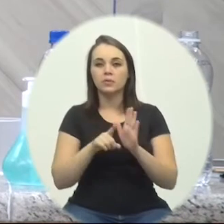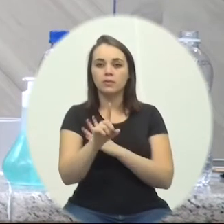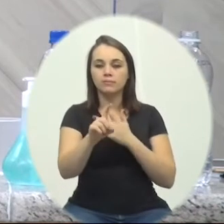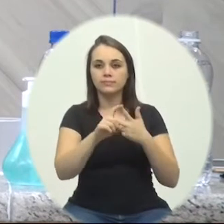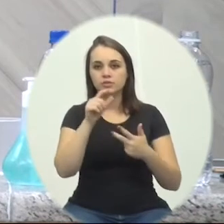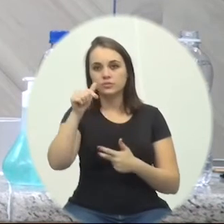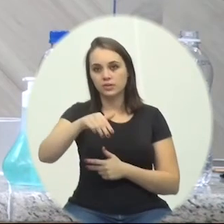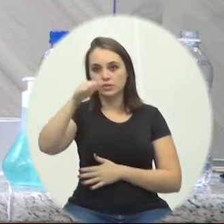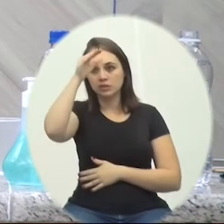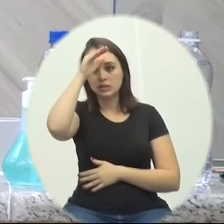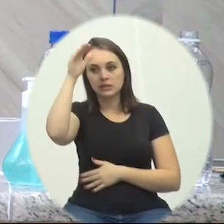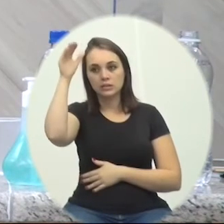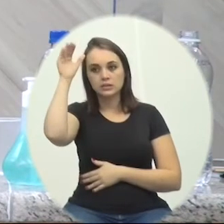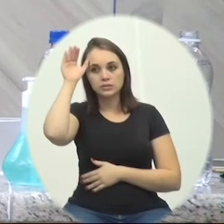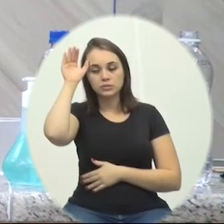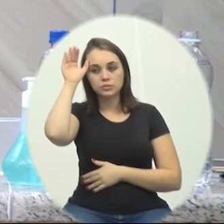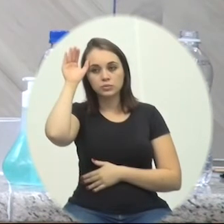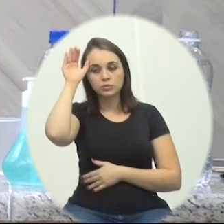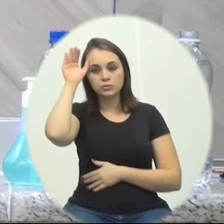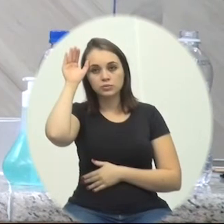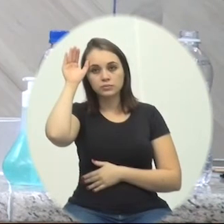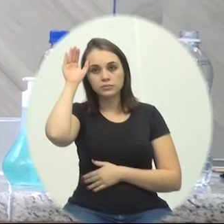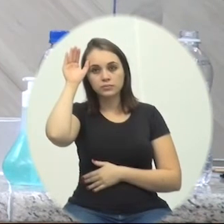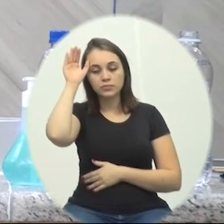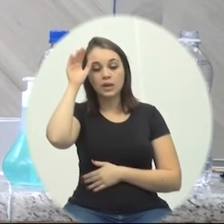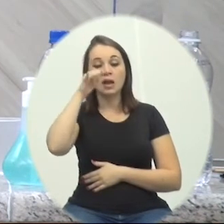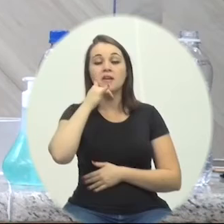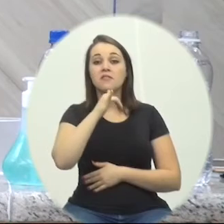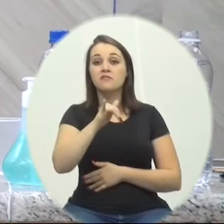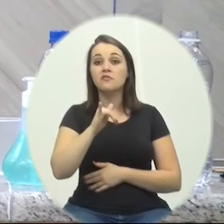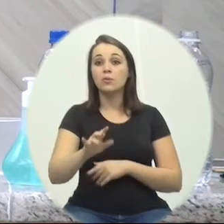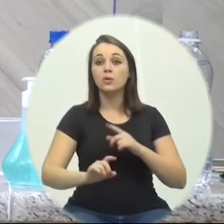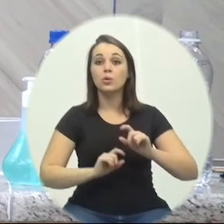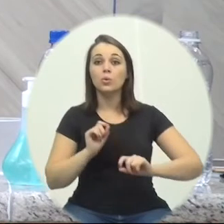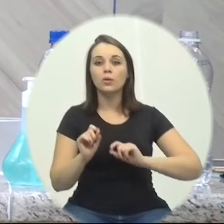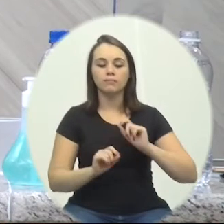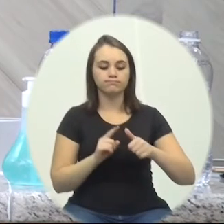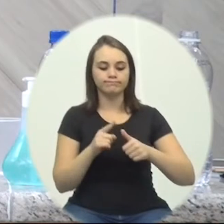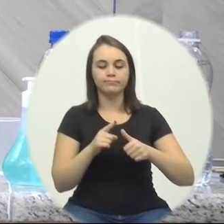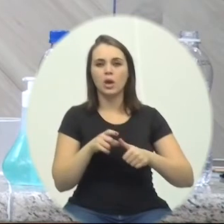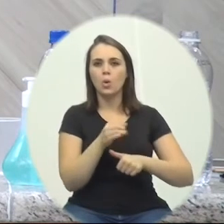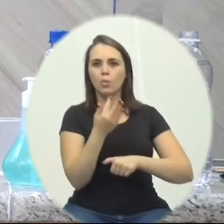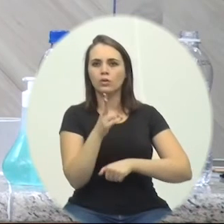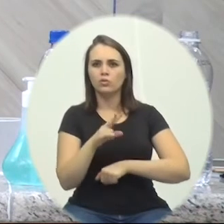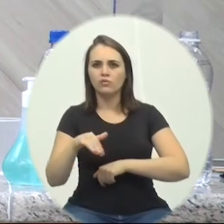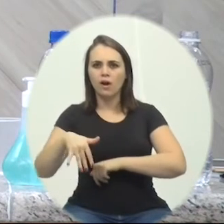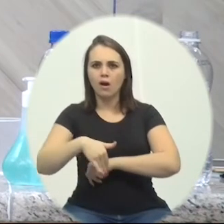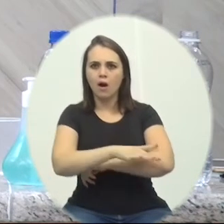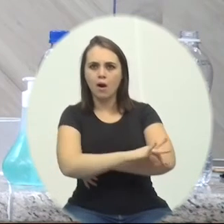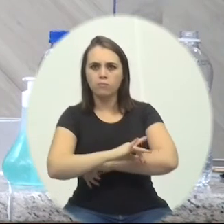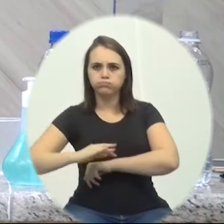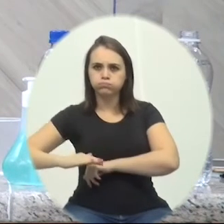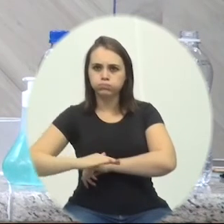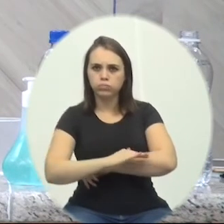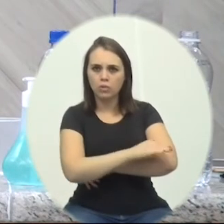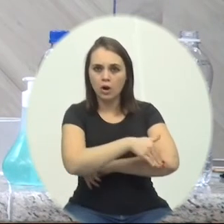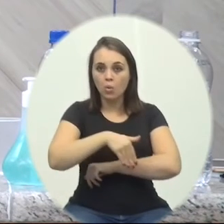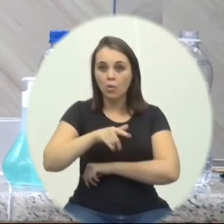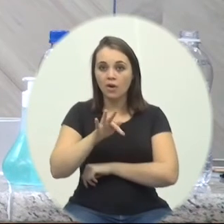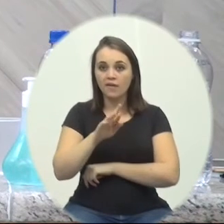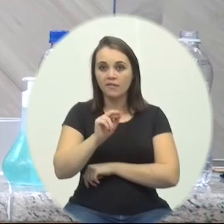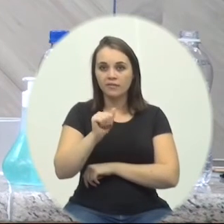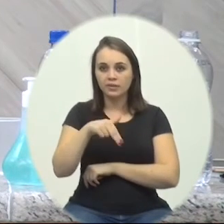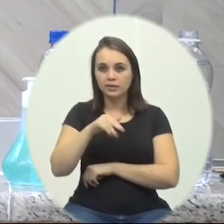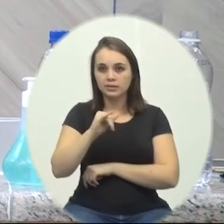do Poder Executivo Municipal, solicitando as seguintes informações. Quando será pavimentada a rua Francisco Milioli,